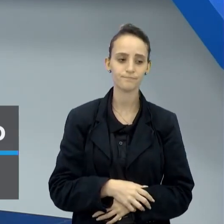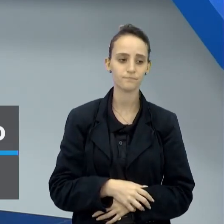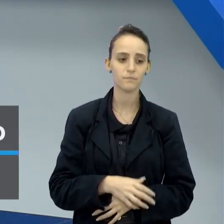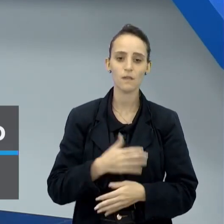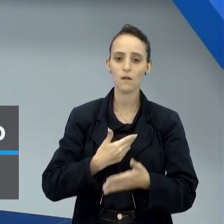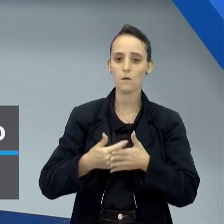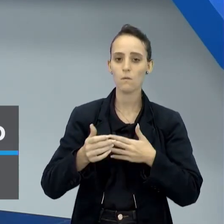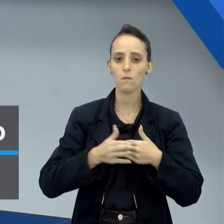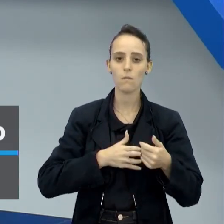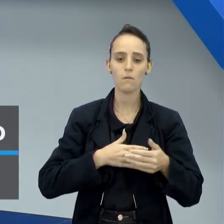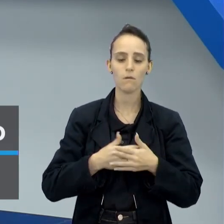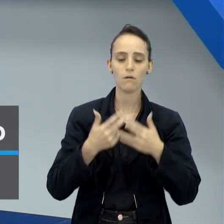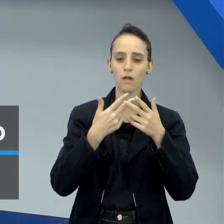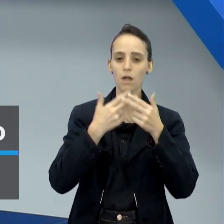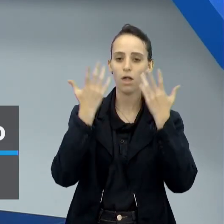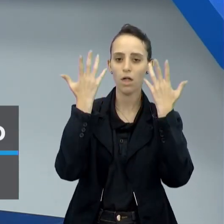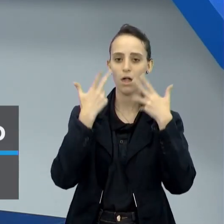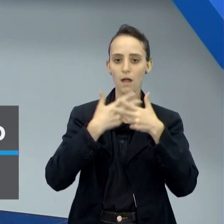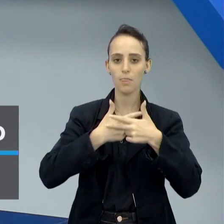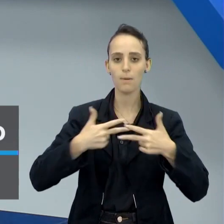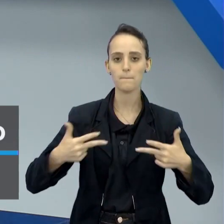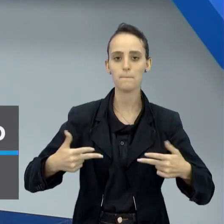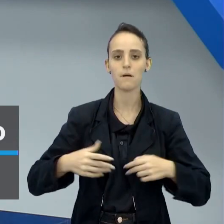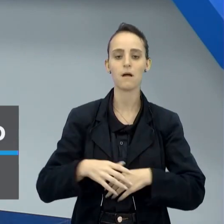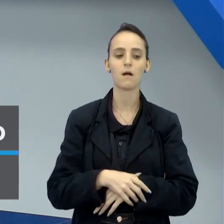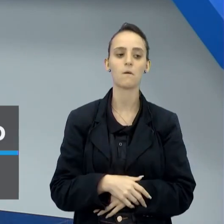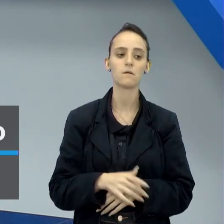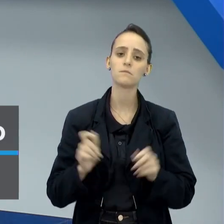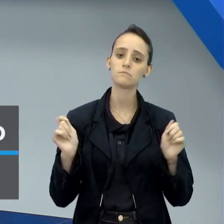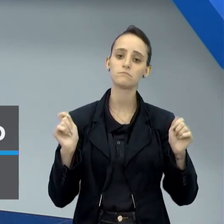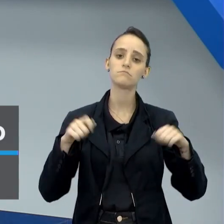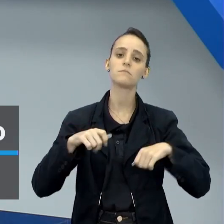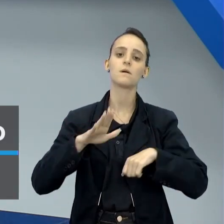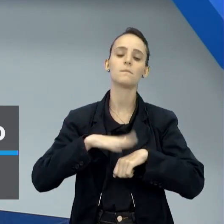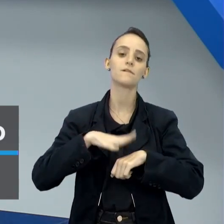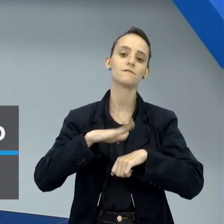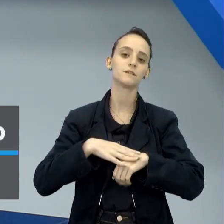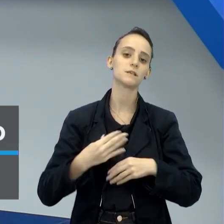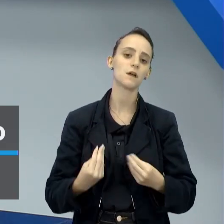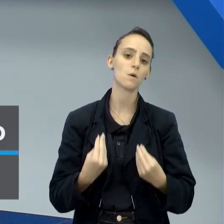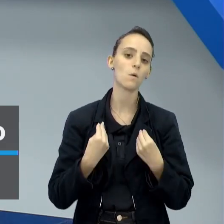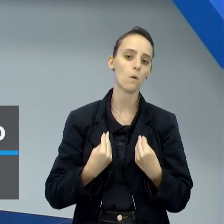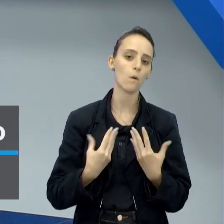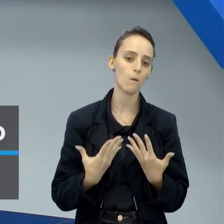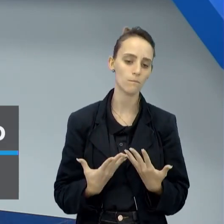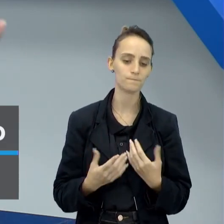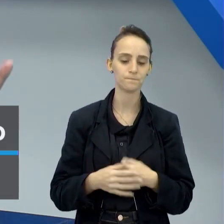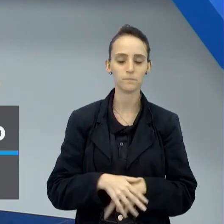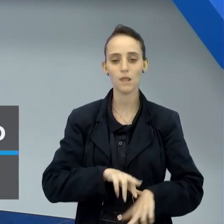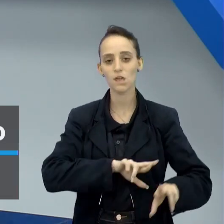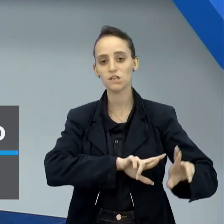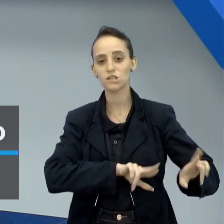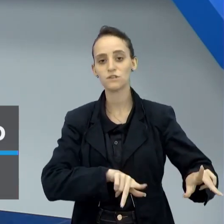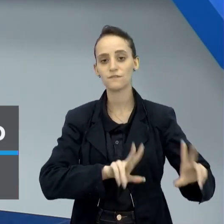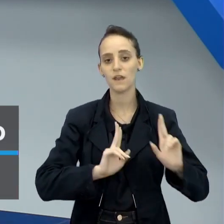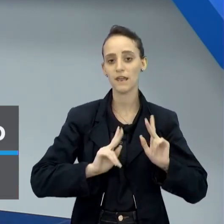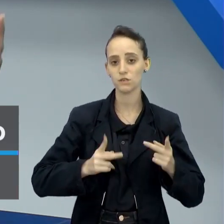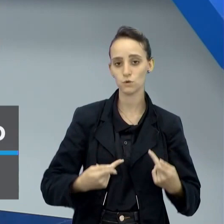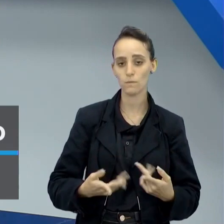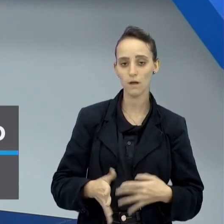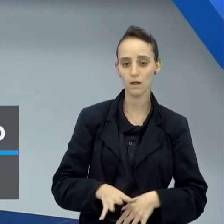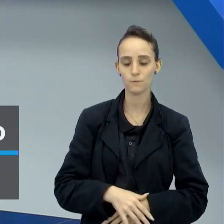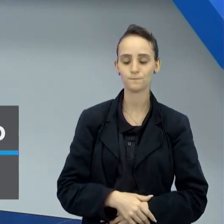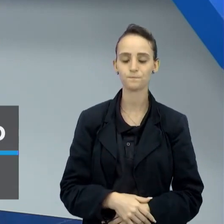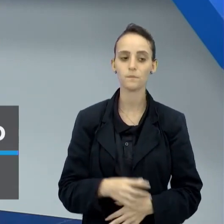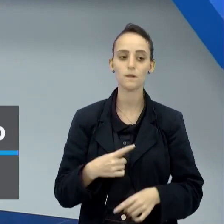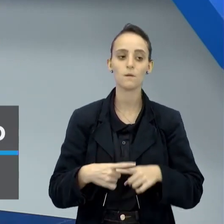a variação sobre aquilo que eles são capazes de produzir é muito pequena. Mas os seres humanos, muito